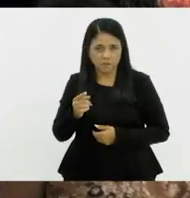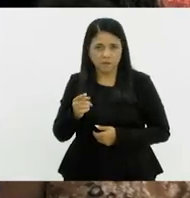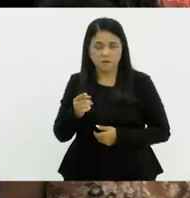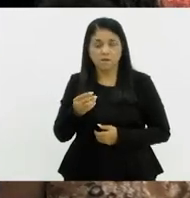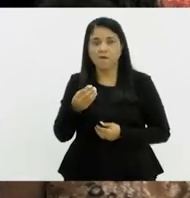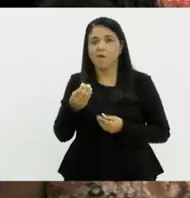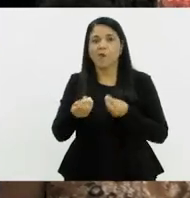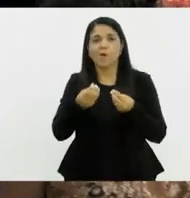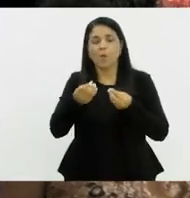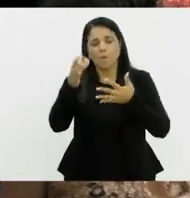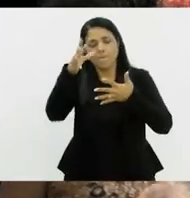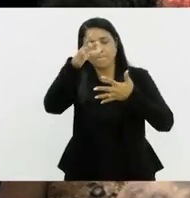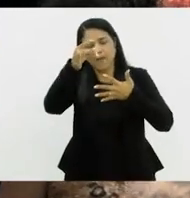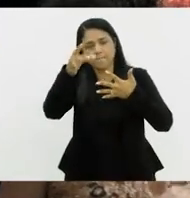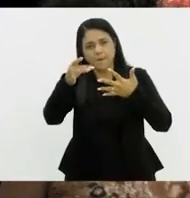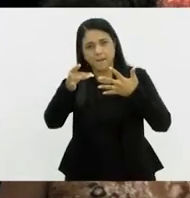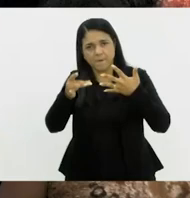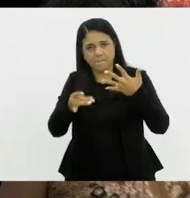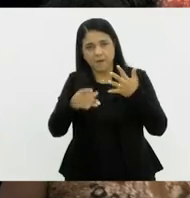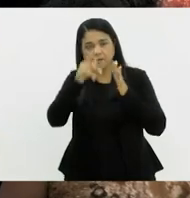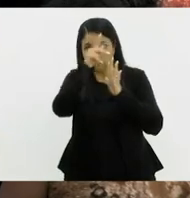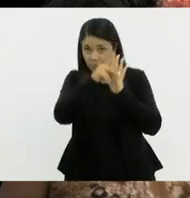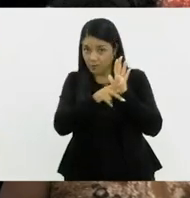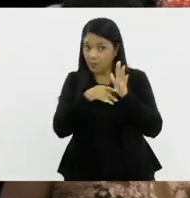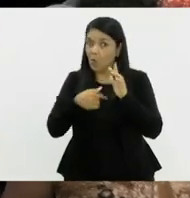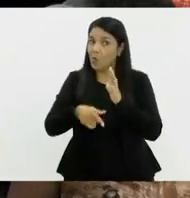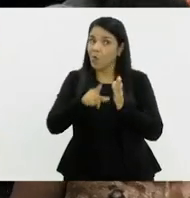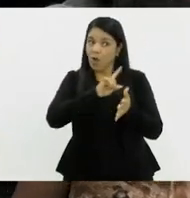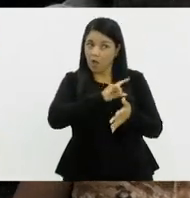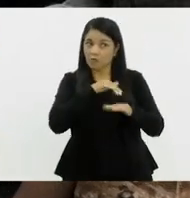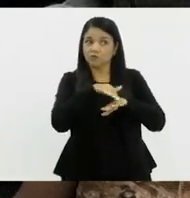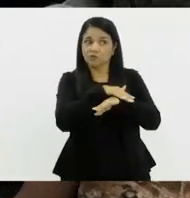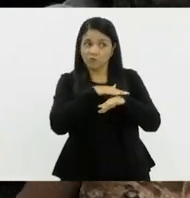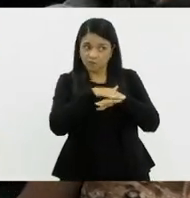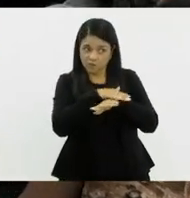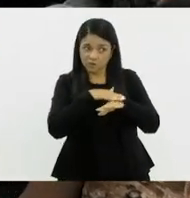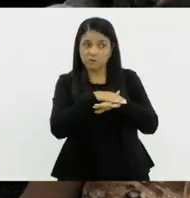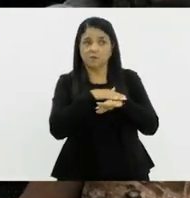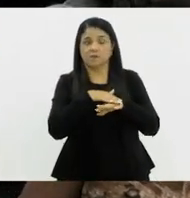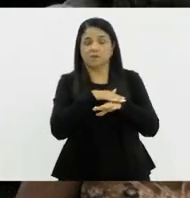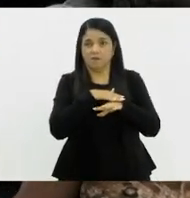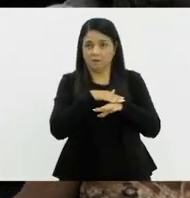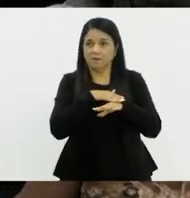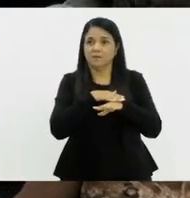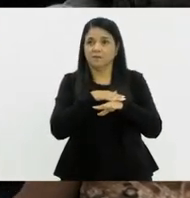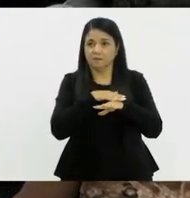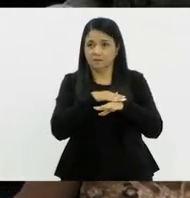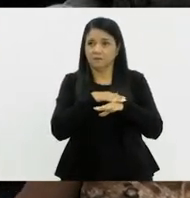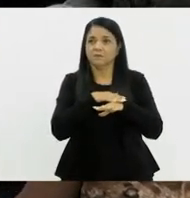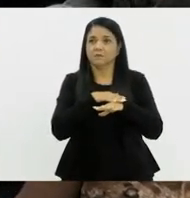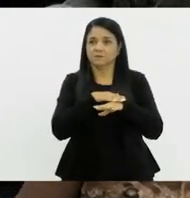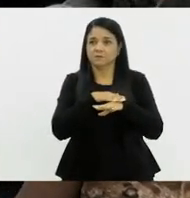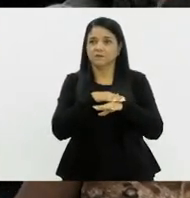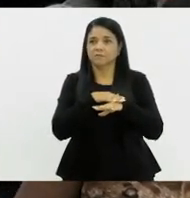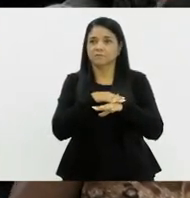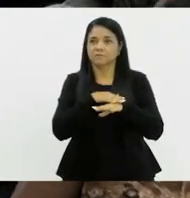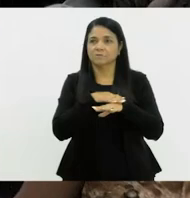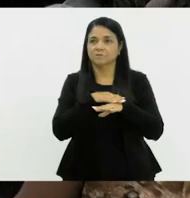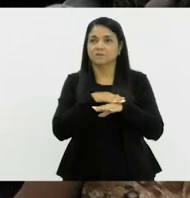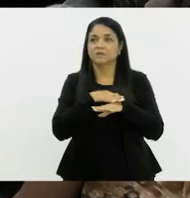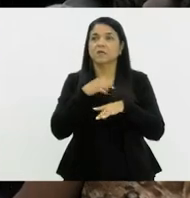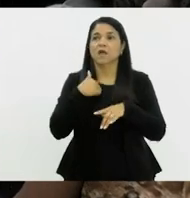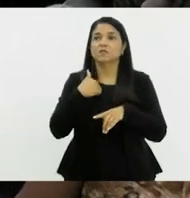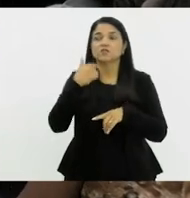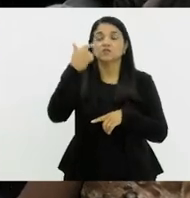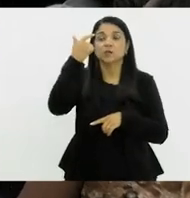detalhes do plano especificamente. Mas nós conversamos que a reunião não foi isso. Nós conversamos. Mas a gente achou que